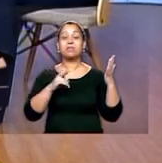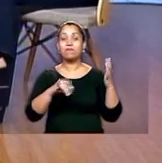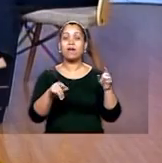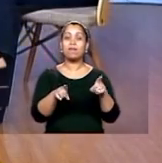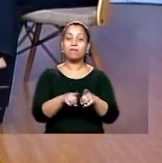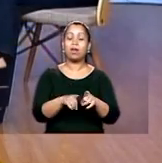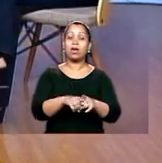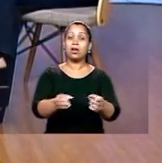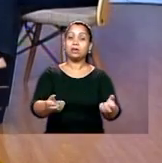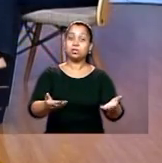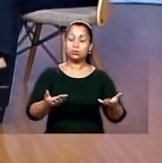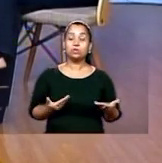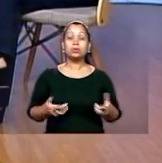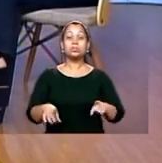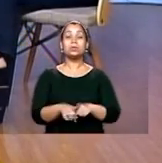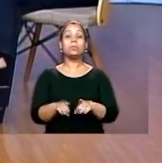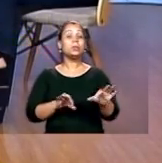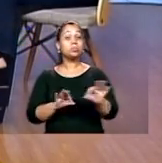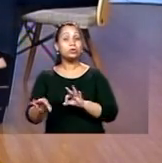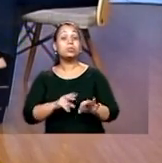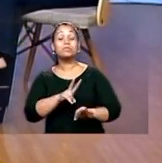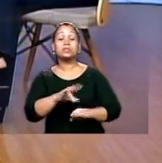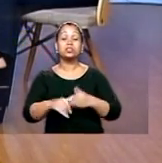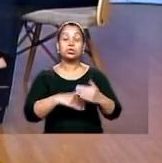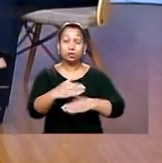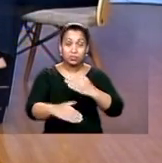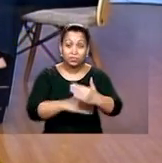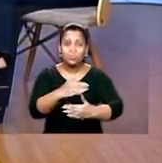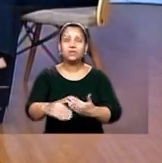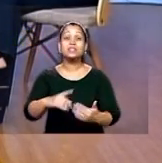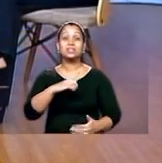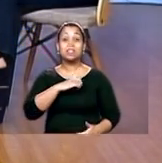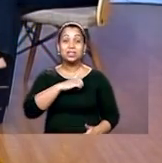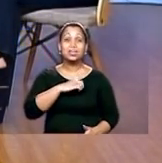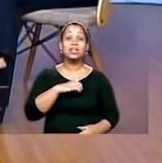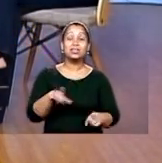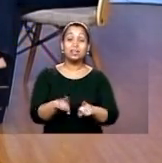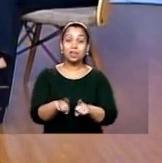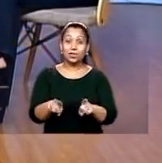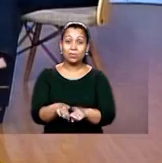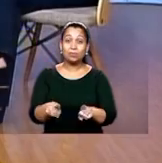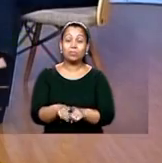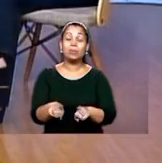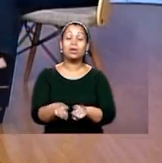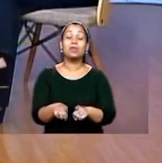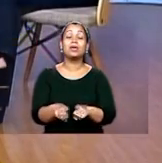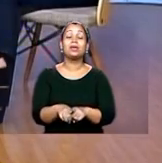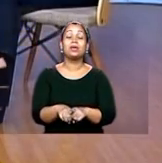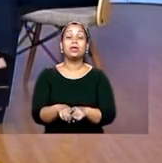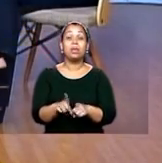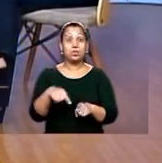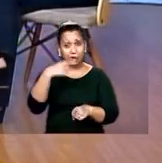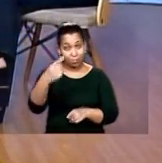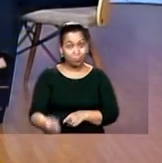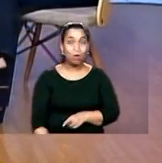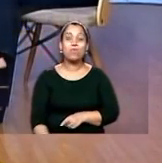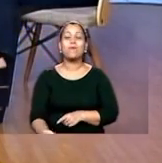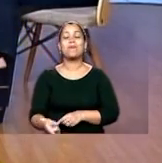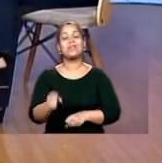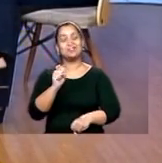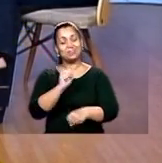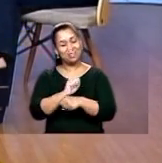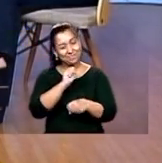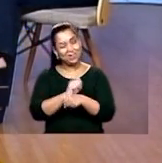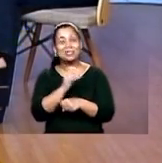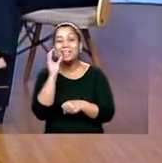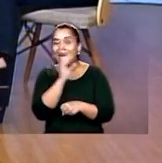dessas doações e também dos projetos que vocês têm desenvolvido e tem ainda uma previsão de ser desenvolvido. Depois do intervalo, a gente vai dar uma